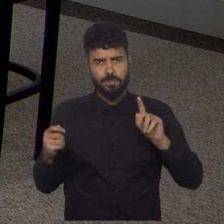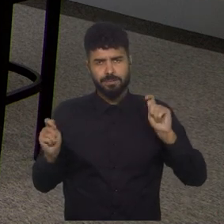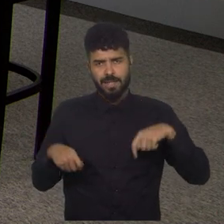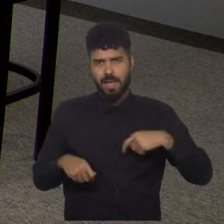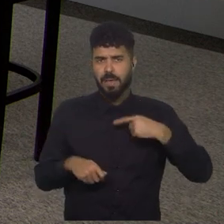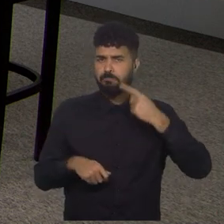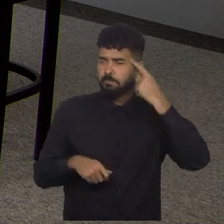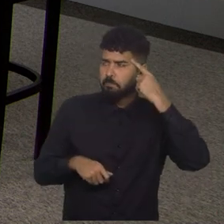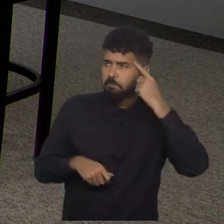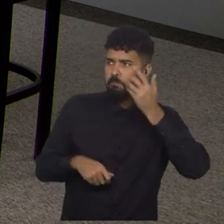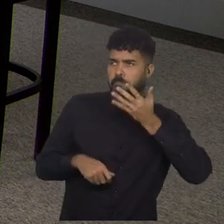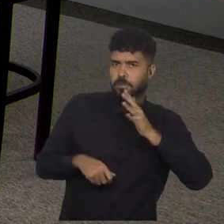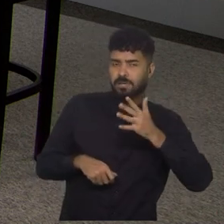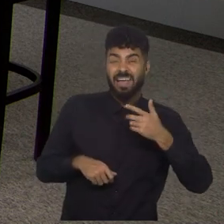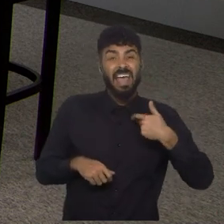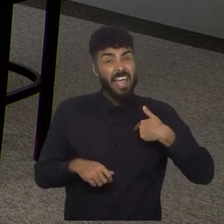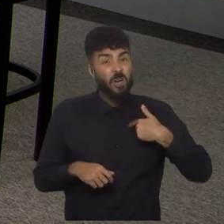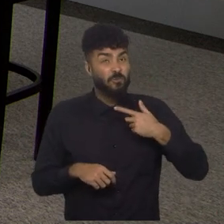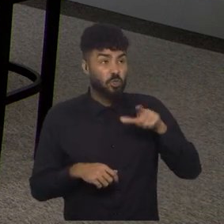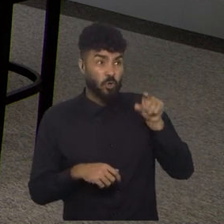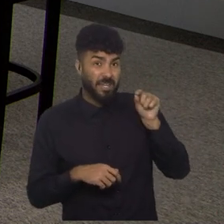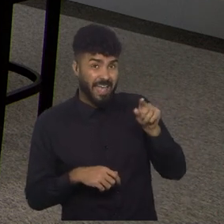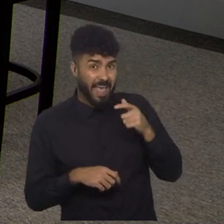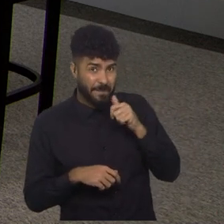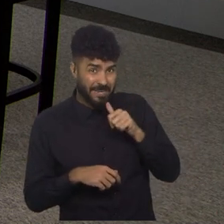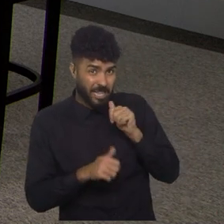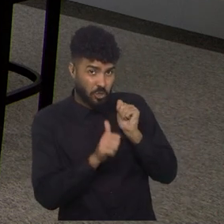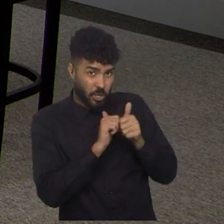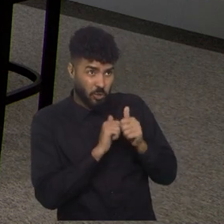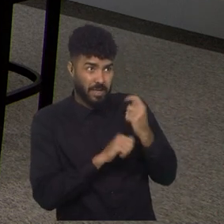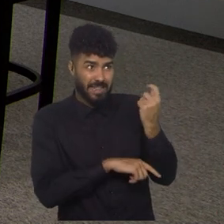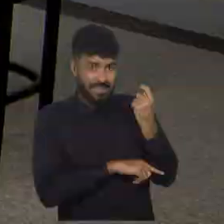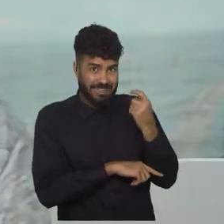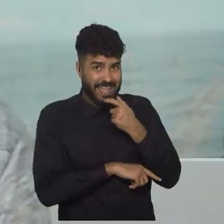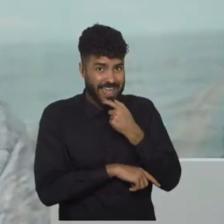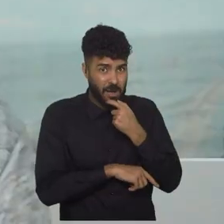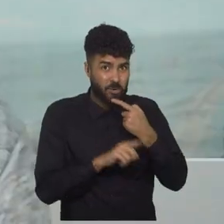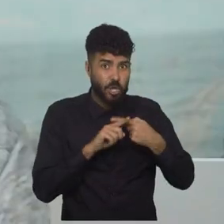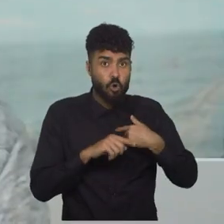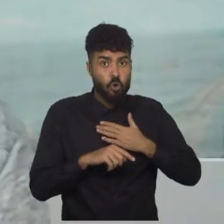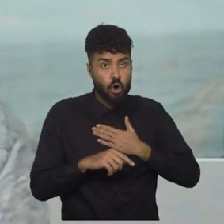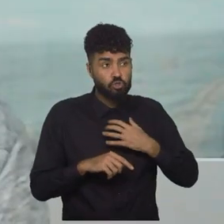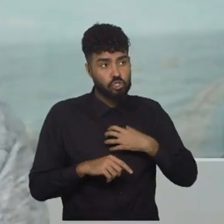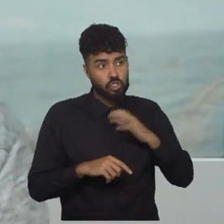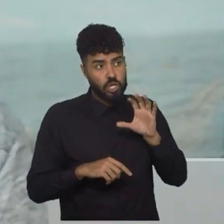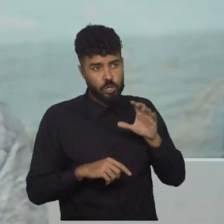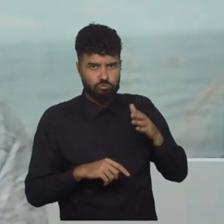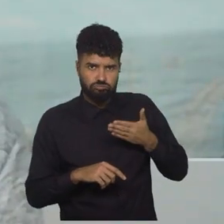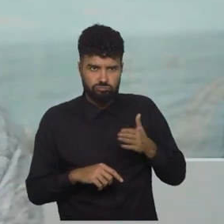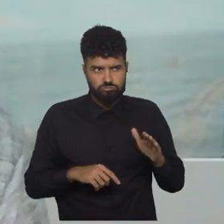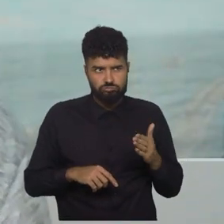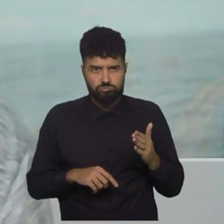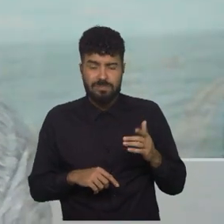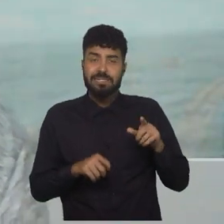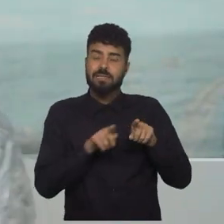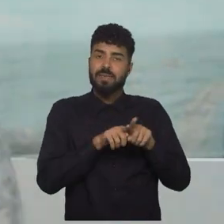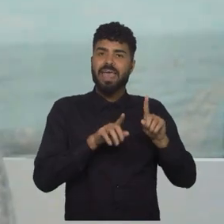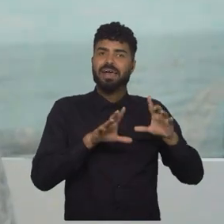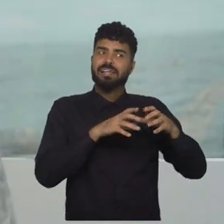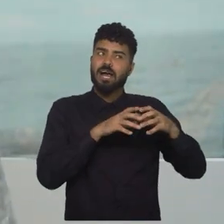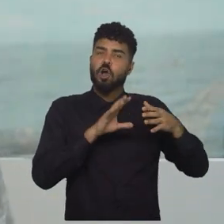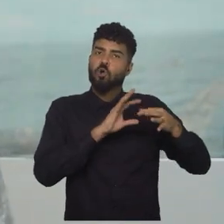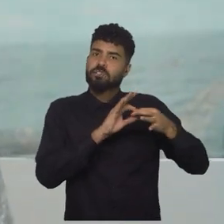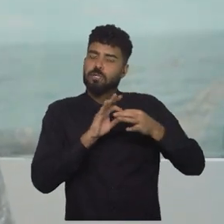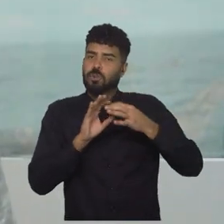aí. Eu vou porque, assim, é um futebol que eu curto, do jeito que ela joga, né? E é uma atleta que faz parte de um contexto